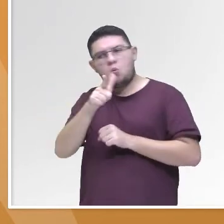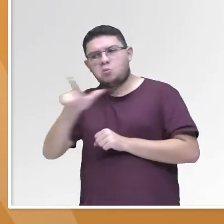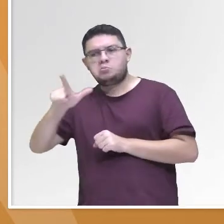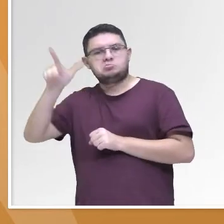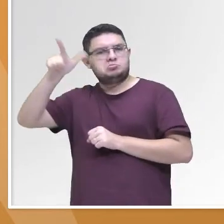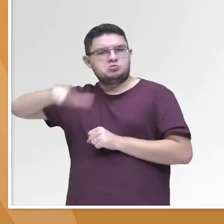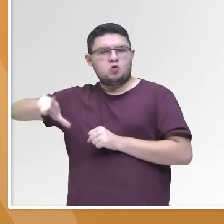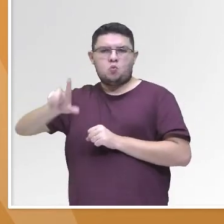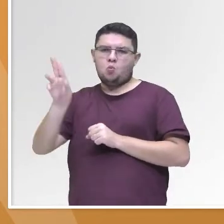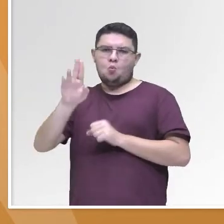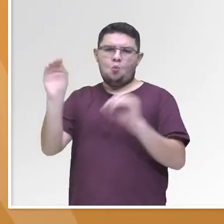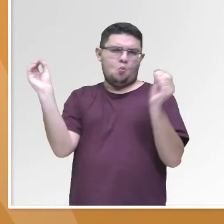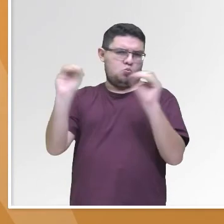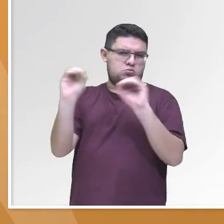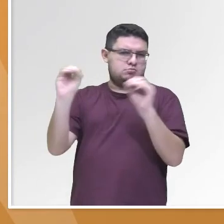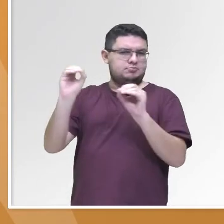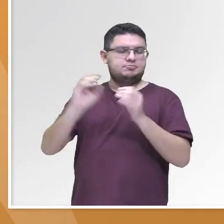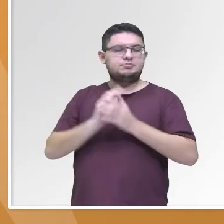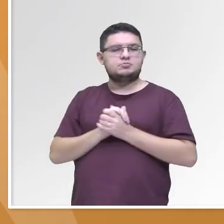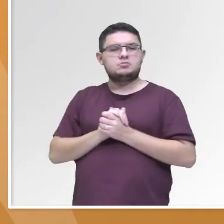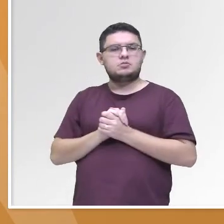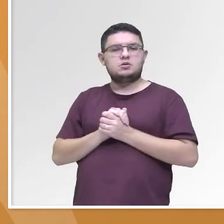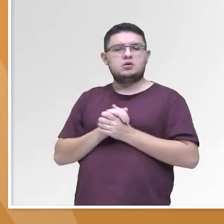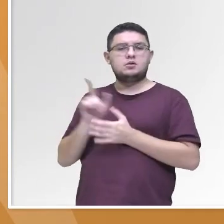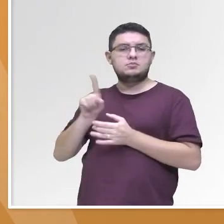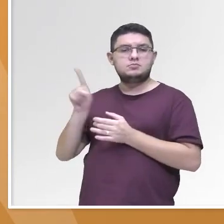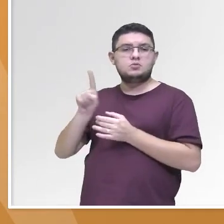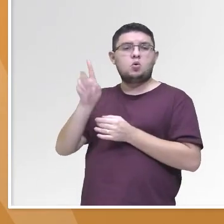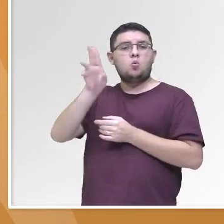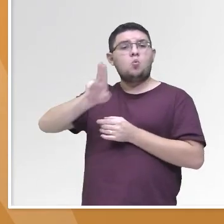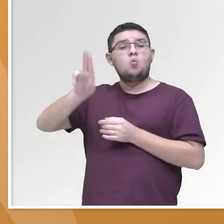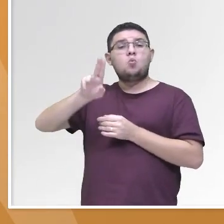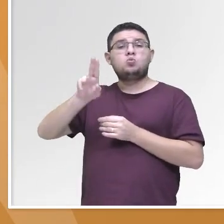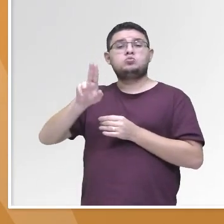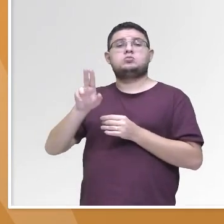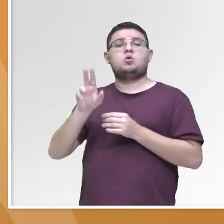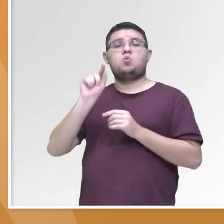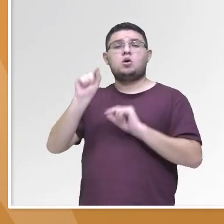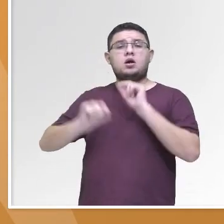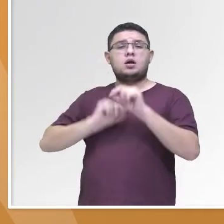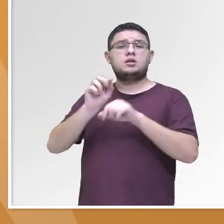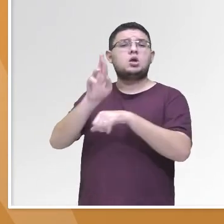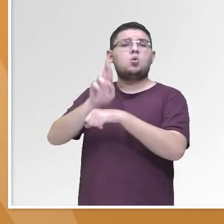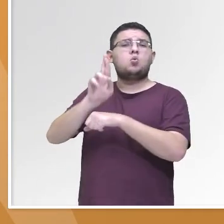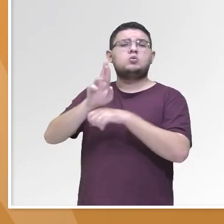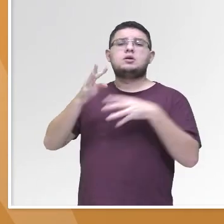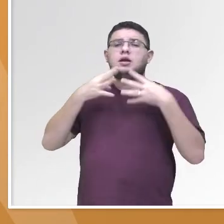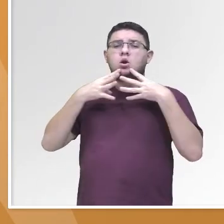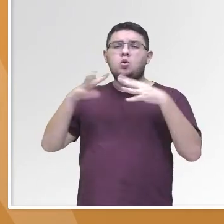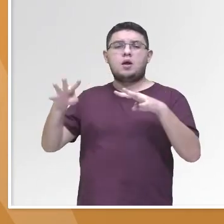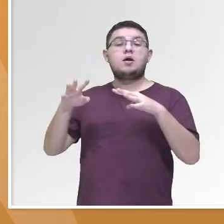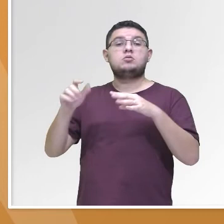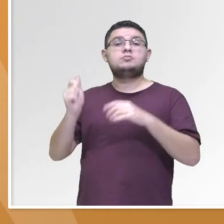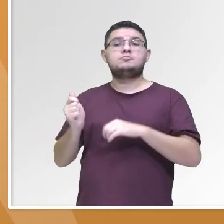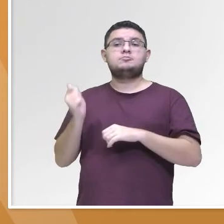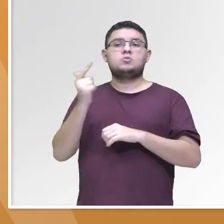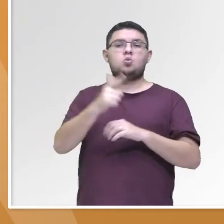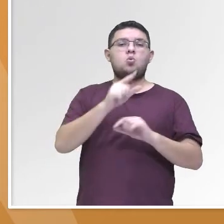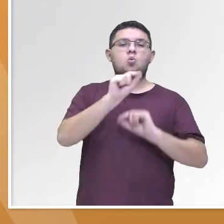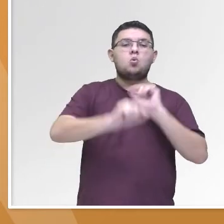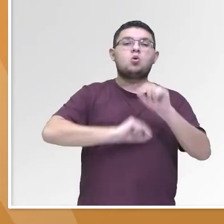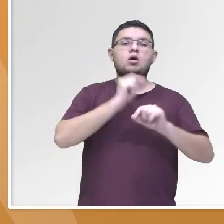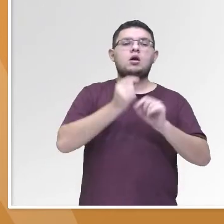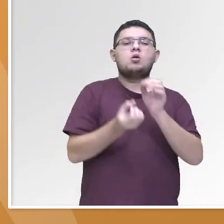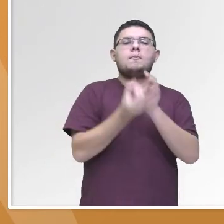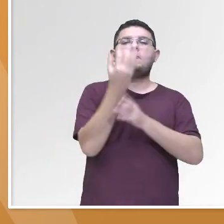parte aí, o uso dos recursos naturais, ele acaba sendo maior do que a natureza ela consegue